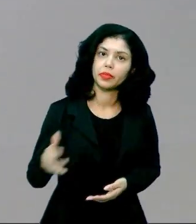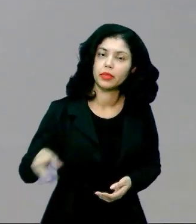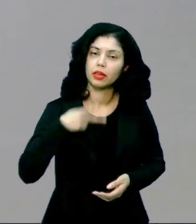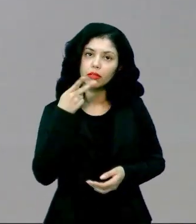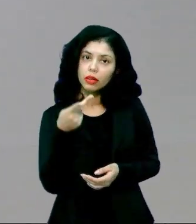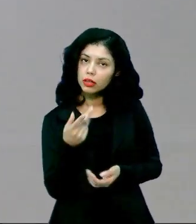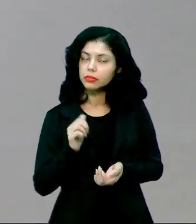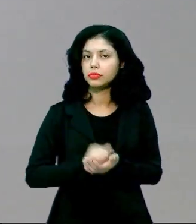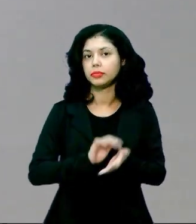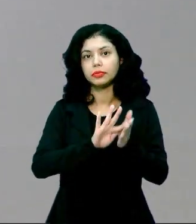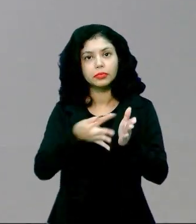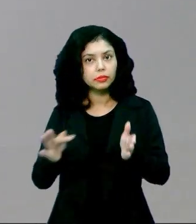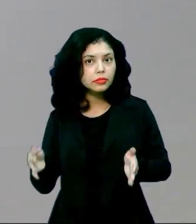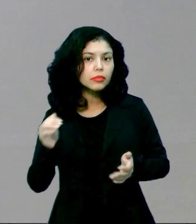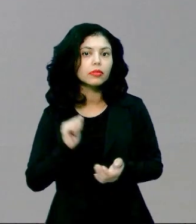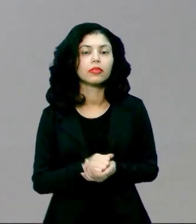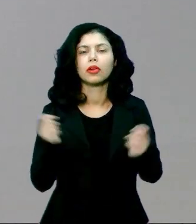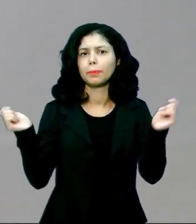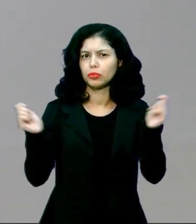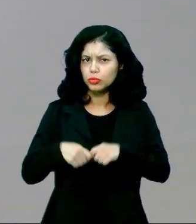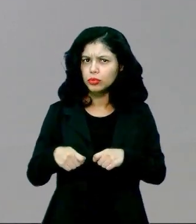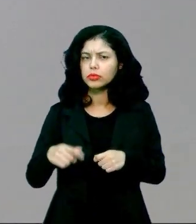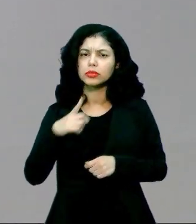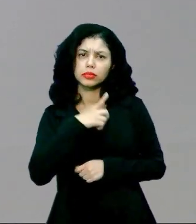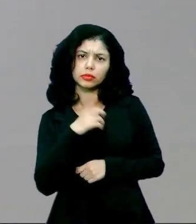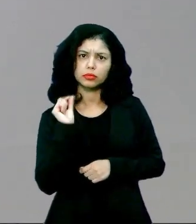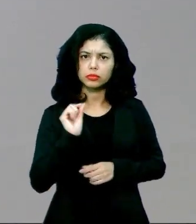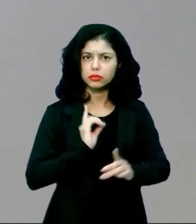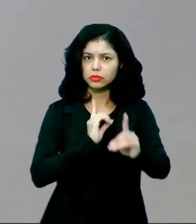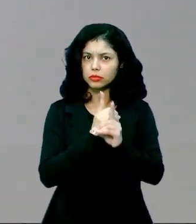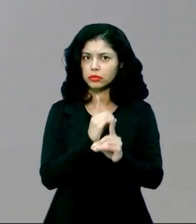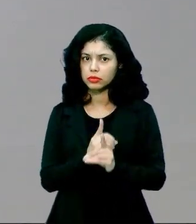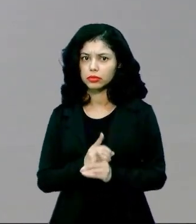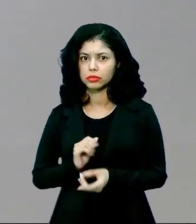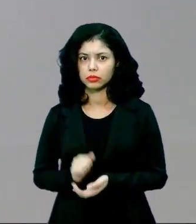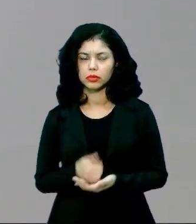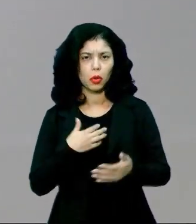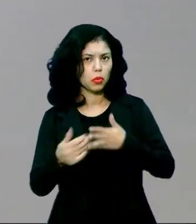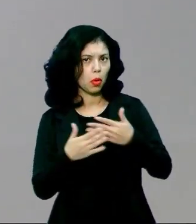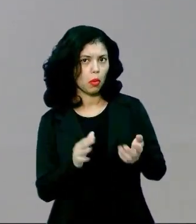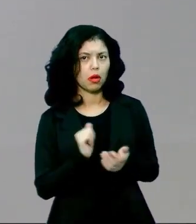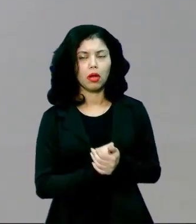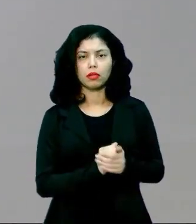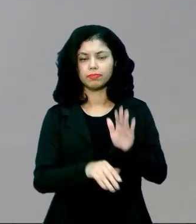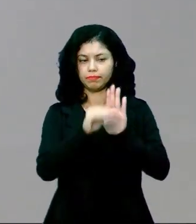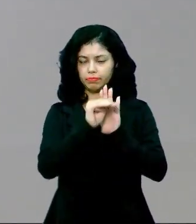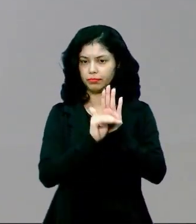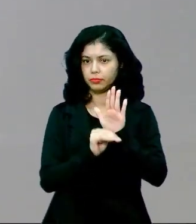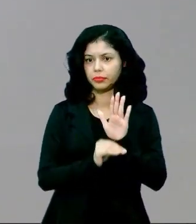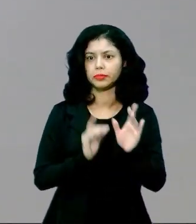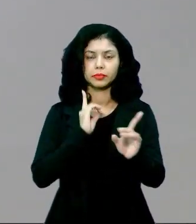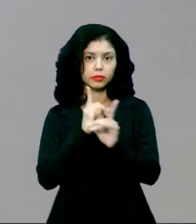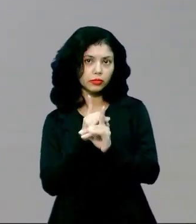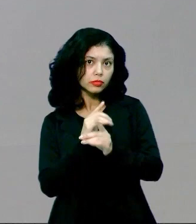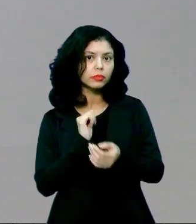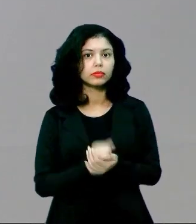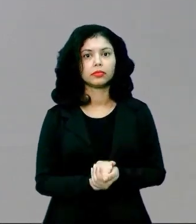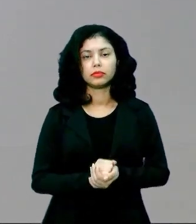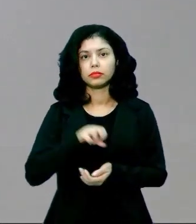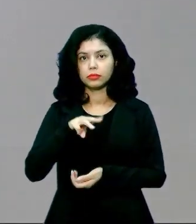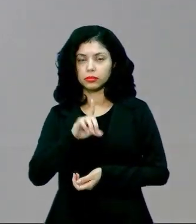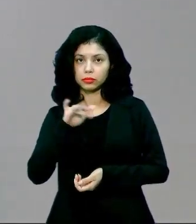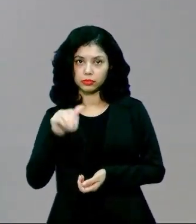nós falamos de fórmulas, é possível que nós tenhamos que encontrar qualquer um dos itens. Então eu posso encontrar a